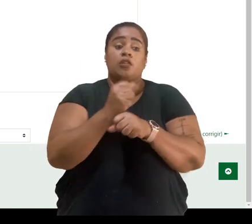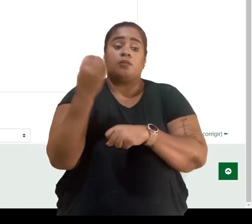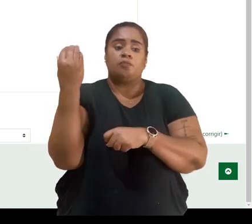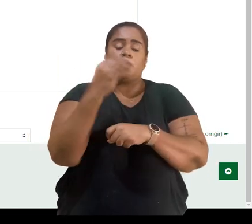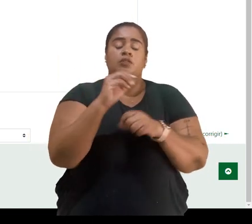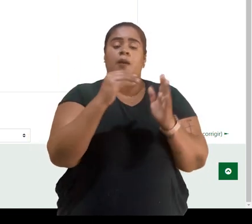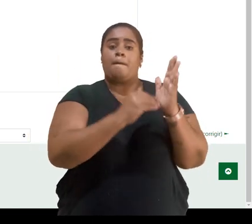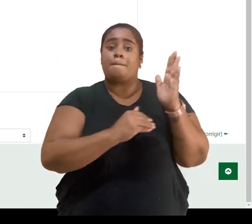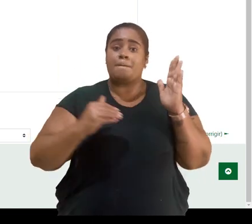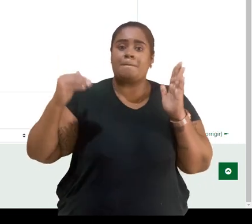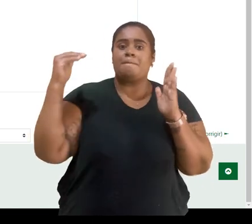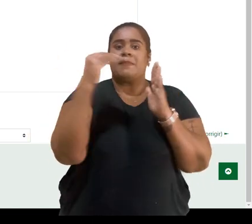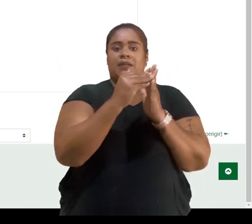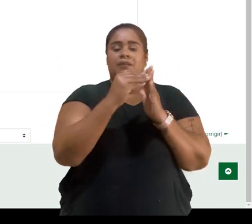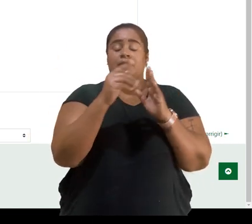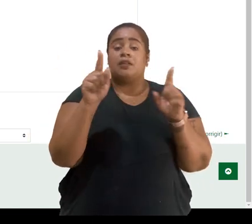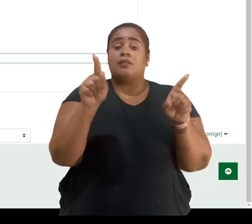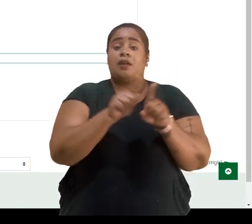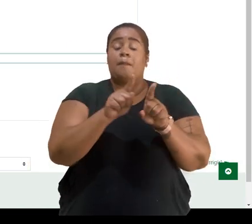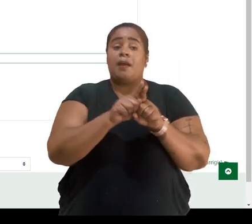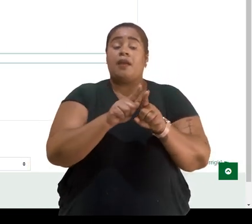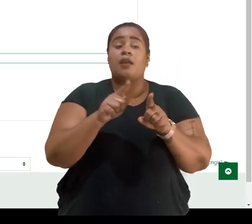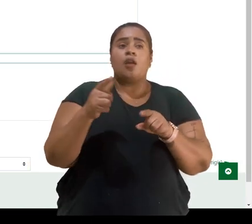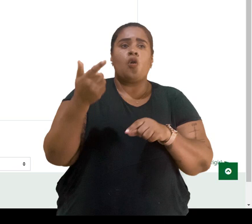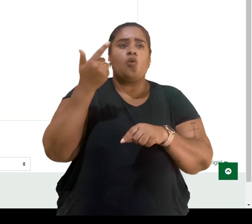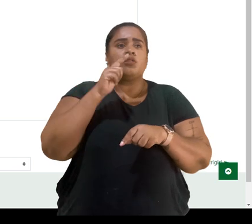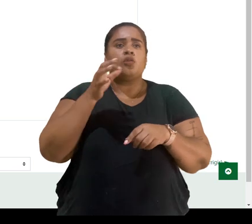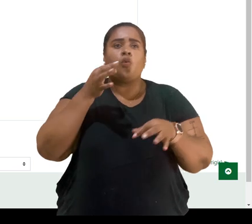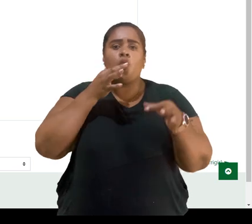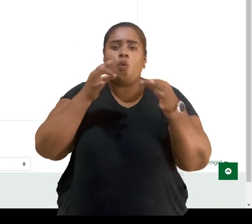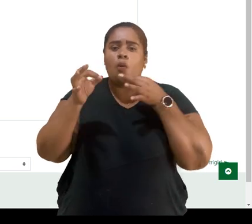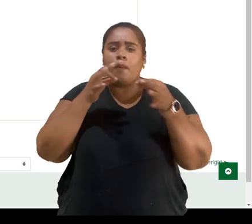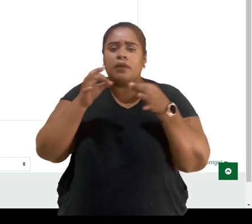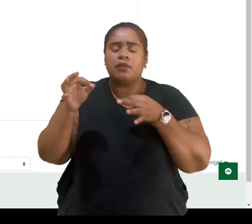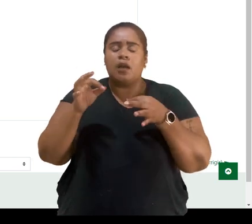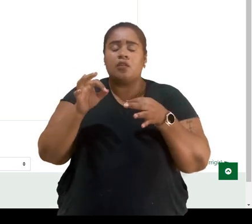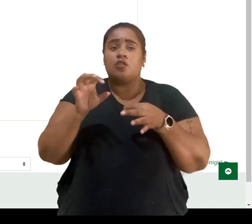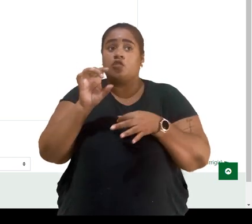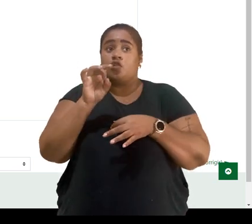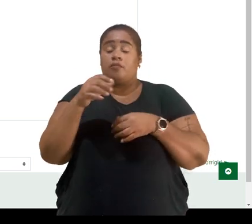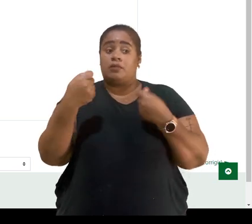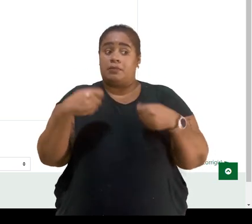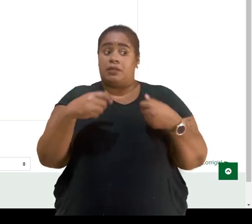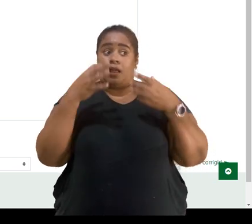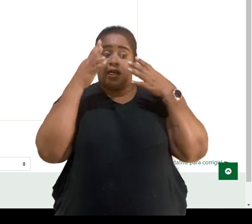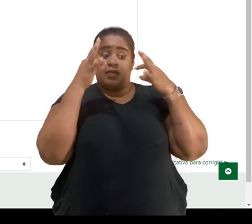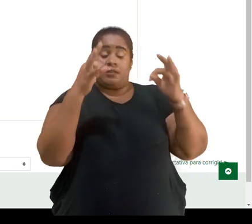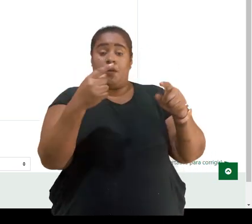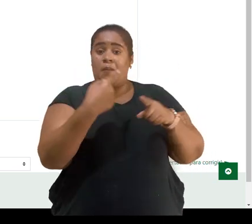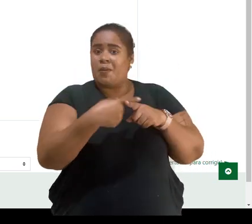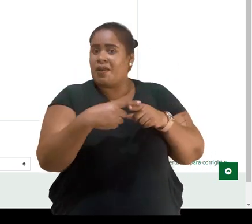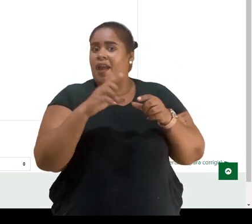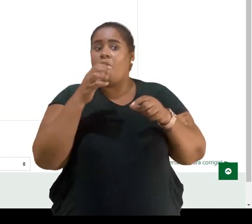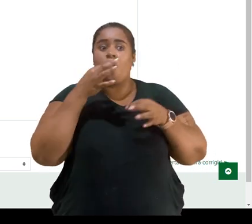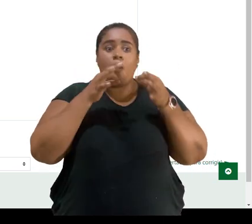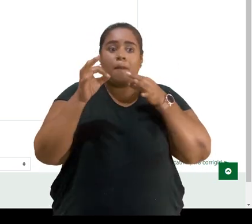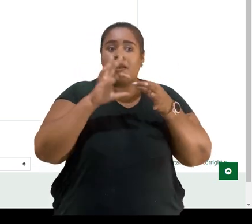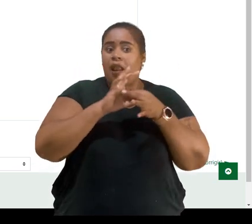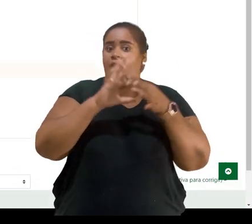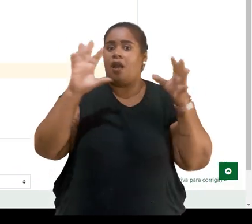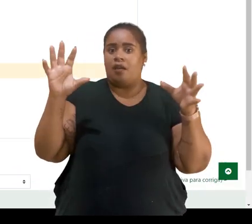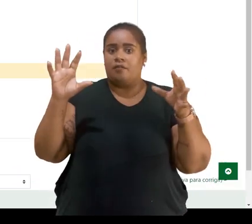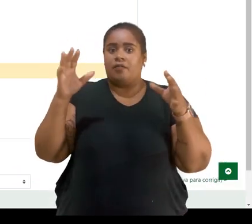a aluna com nota máxima aqui na base de dados eu também posso colocar um comentário mas Observe que esse comentário